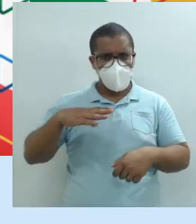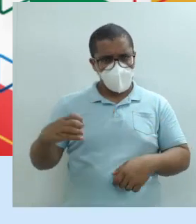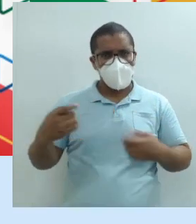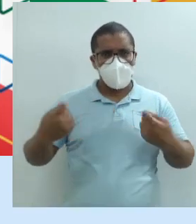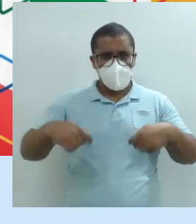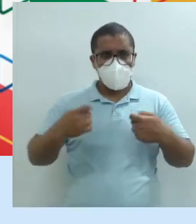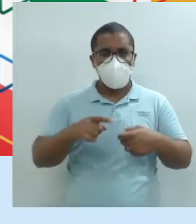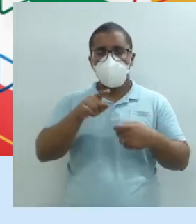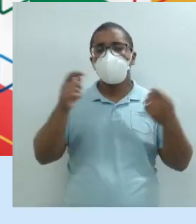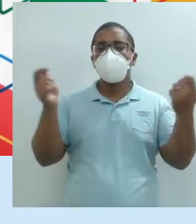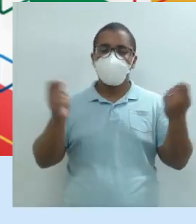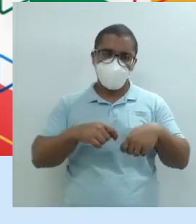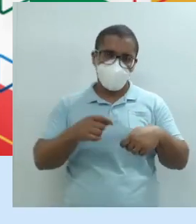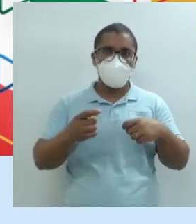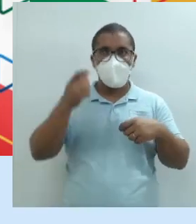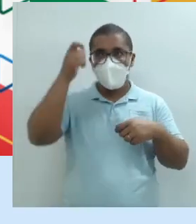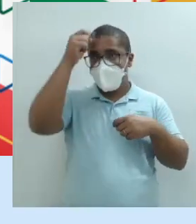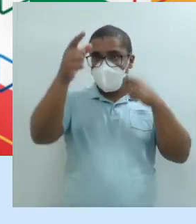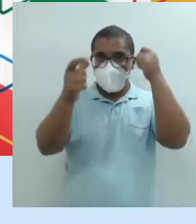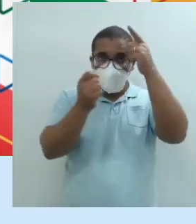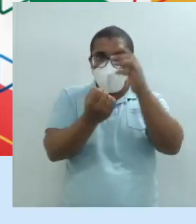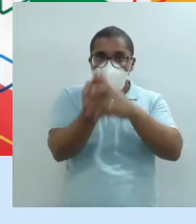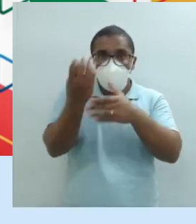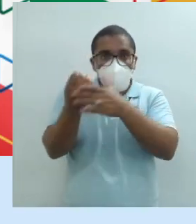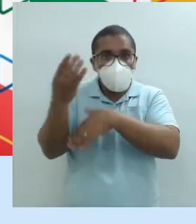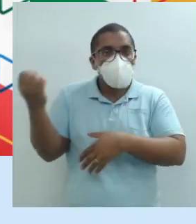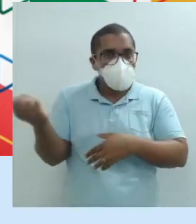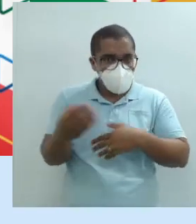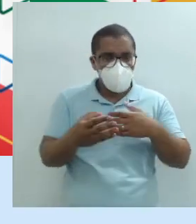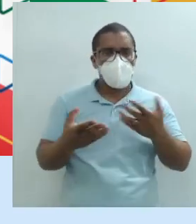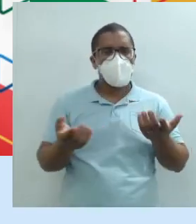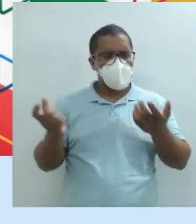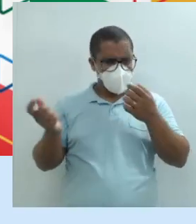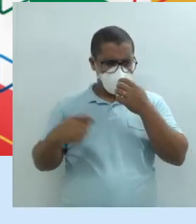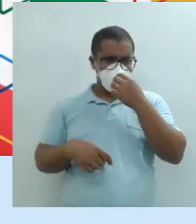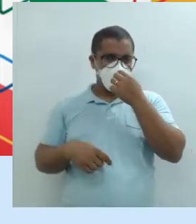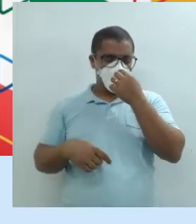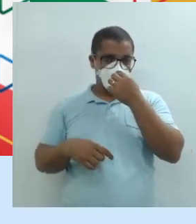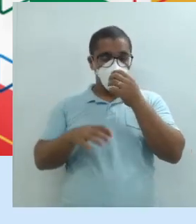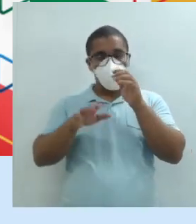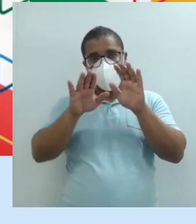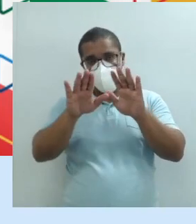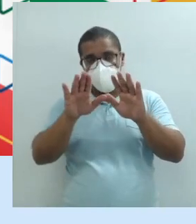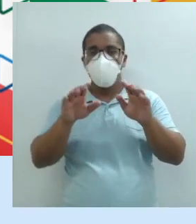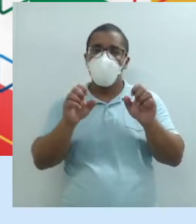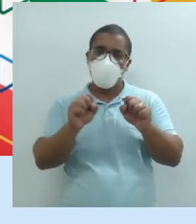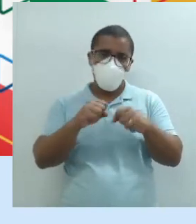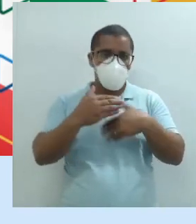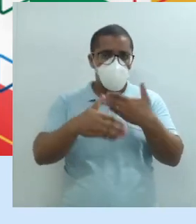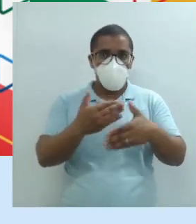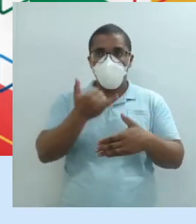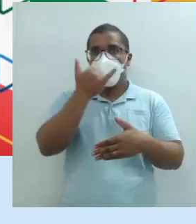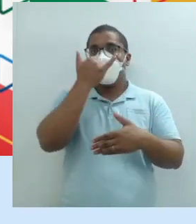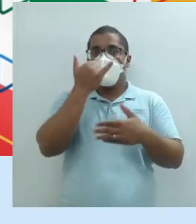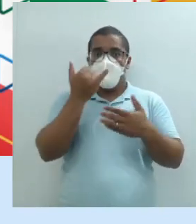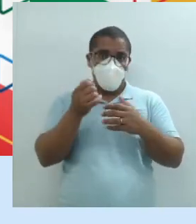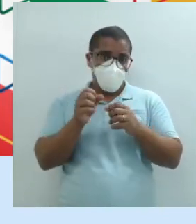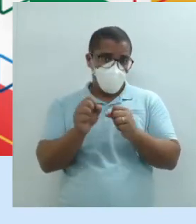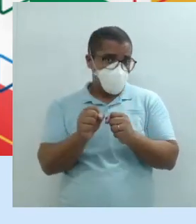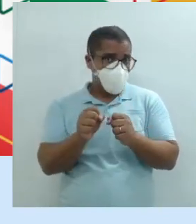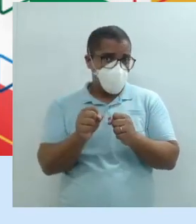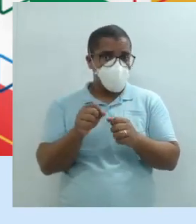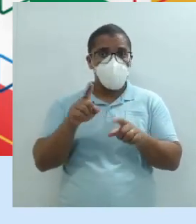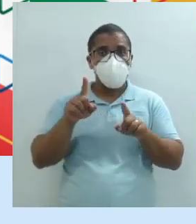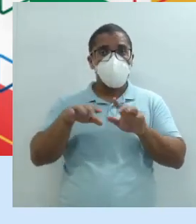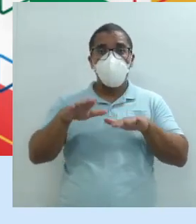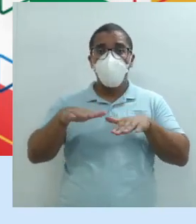Você pode ser inovador, você pode ser ali criativo, mas pode falhar, né, nesse sentido. Não